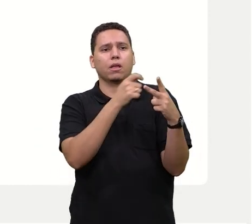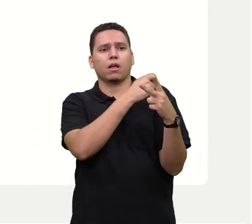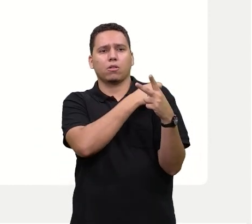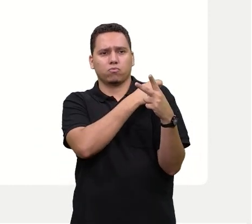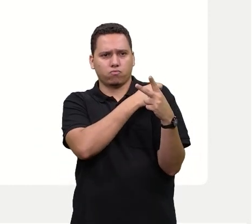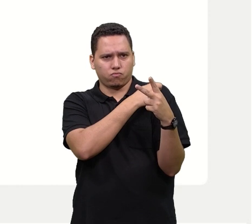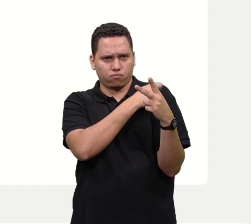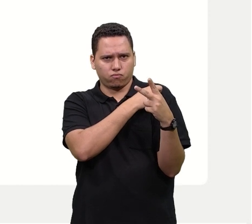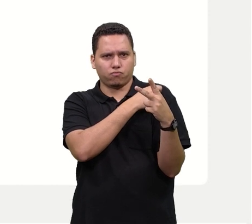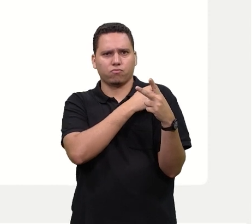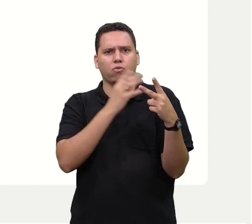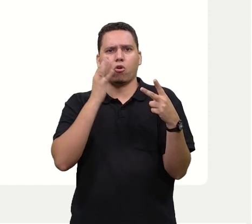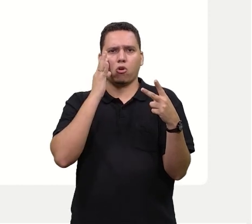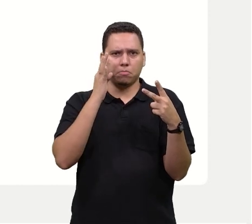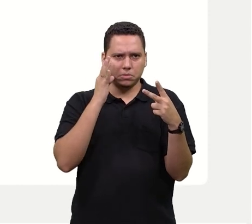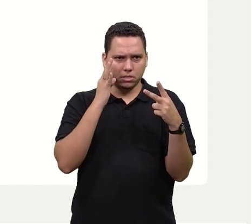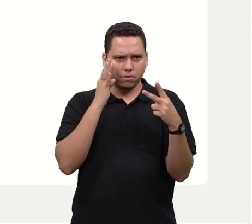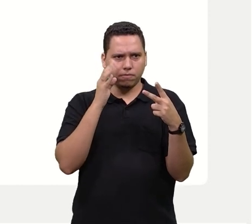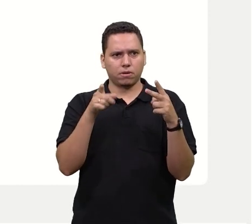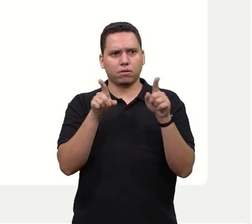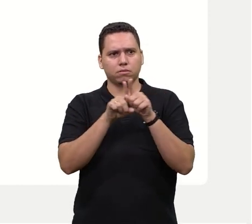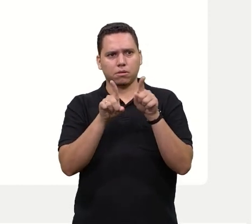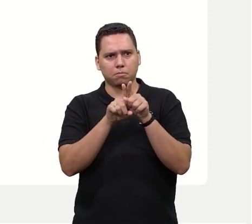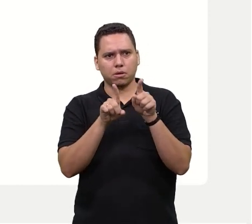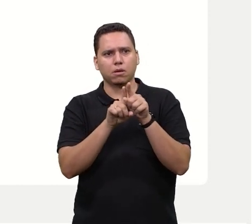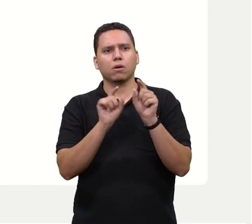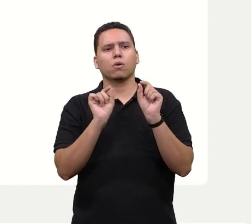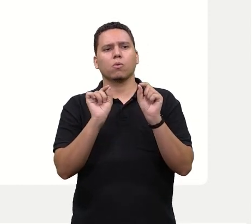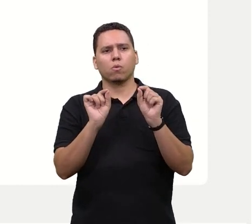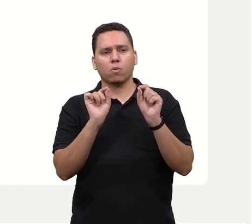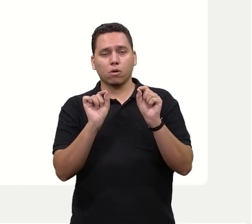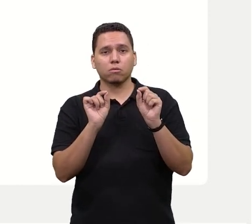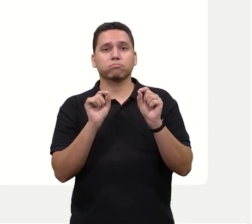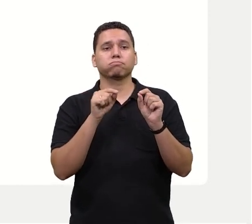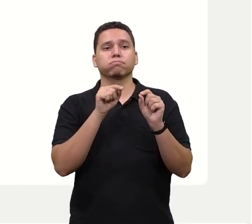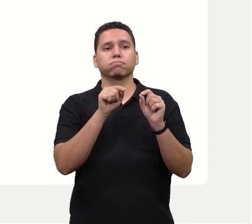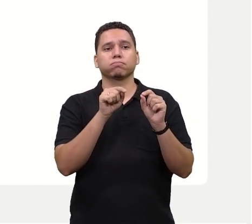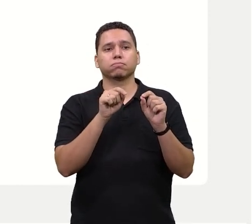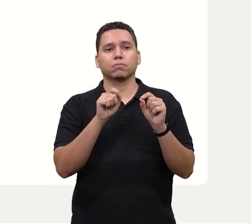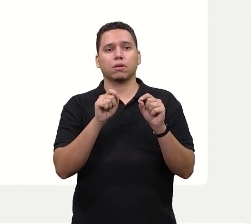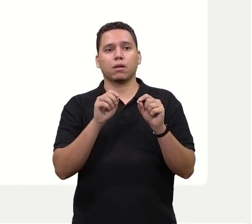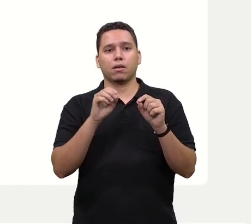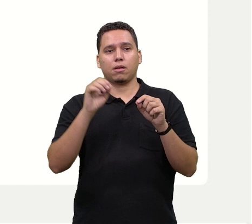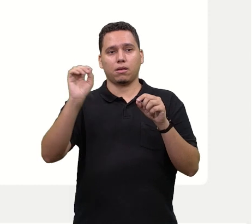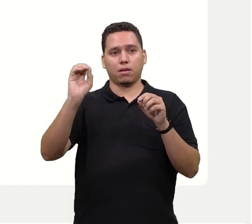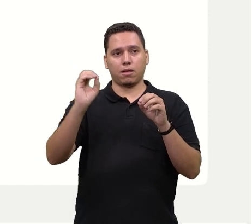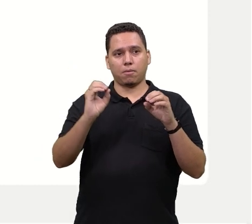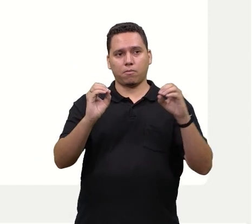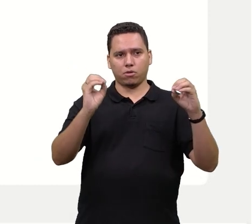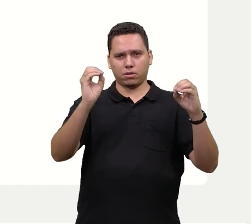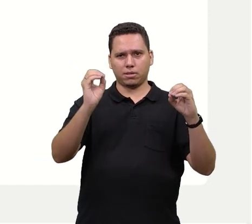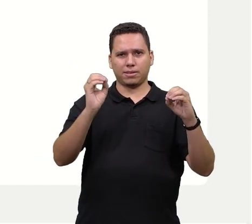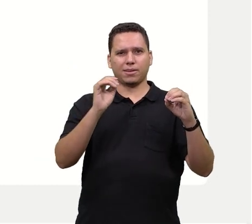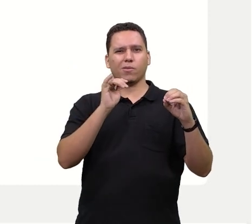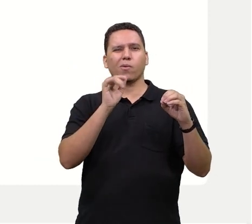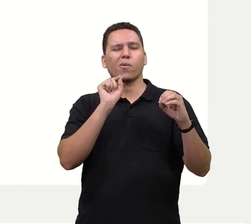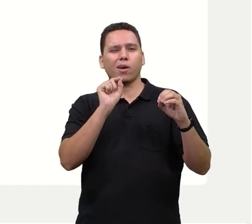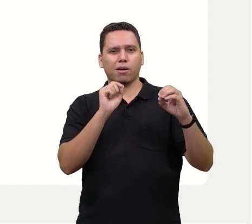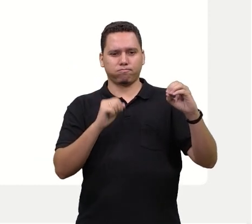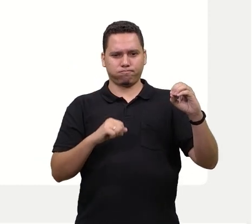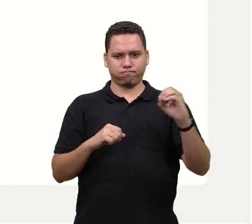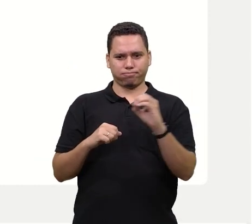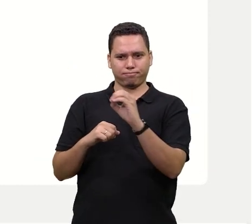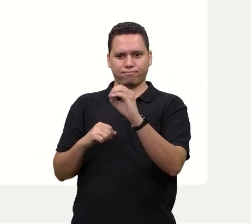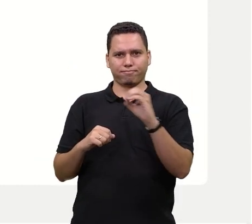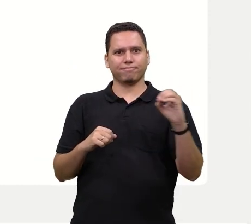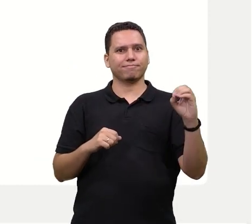pelo bastão durante sua aproximação. A terceira, após o toque com o bastão, a bolinha passou a ser repelida por ele. Assinale a alternativa correta. Letra